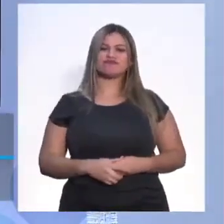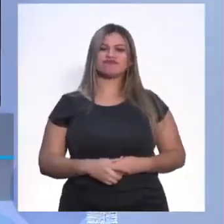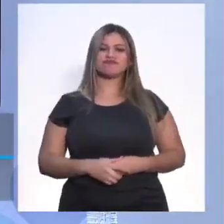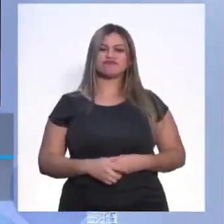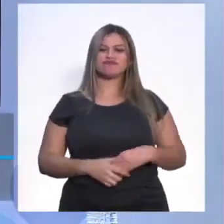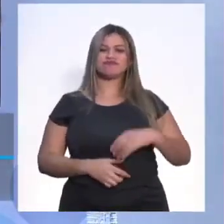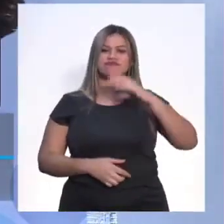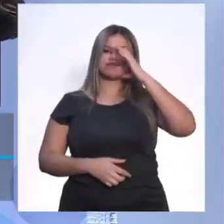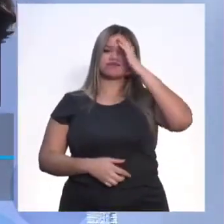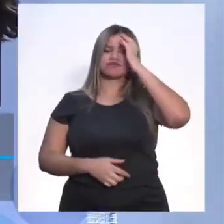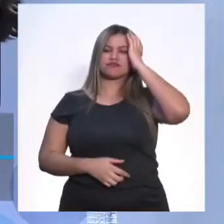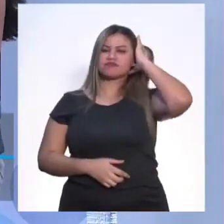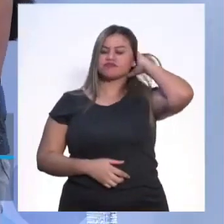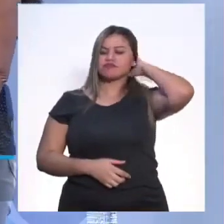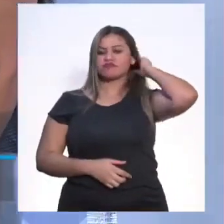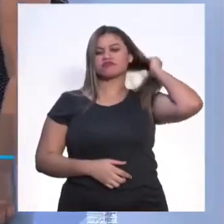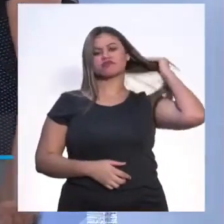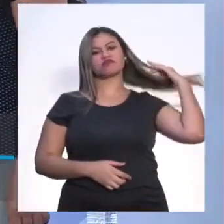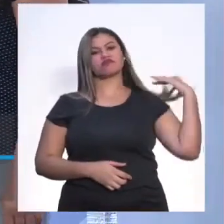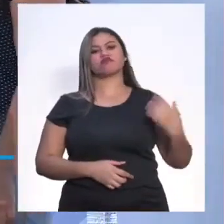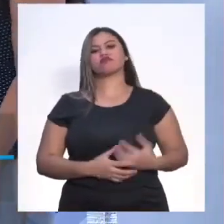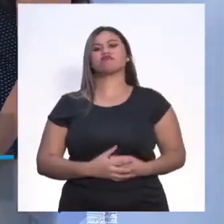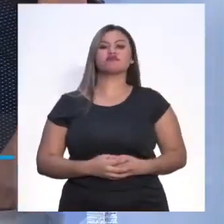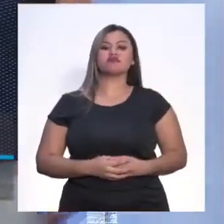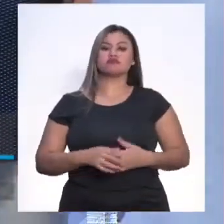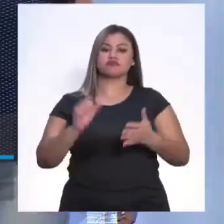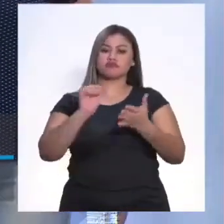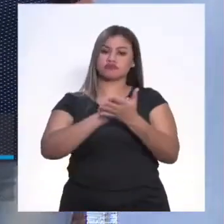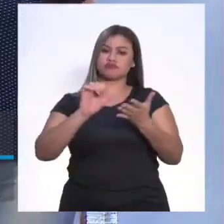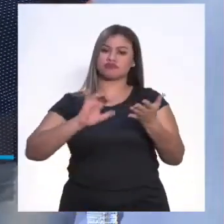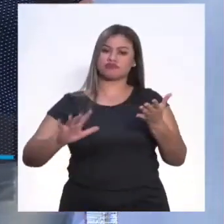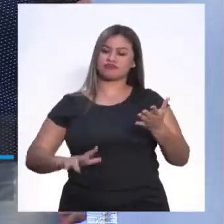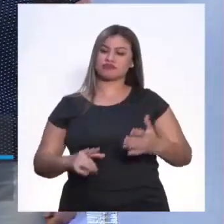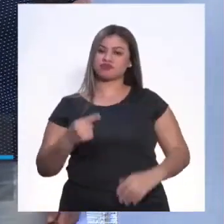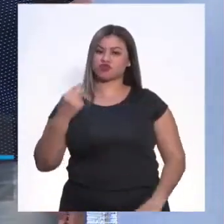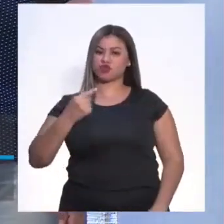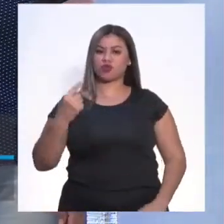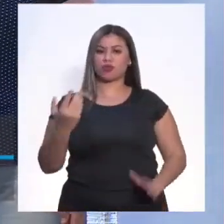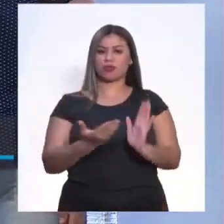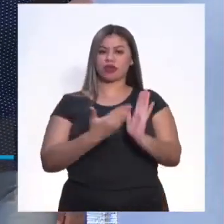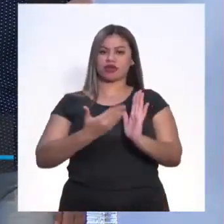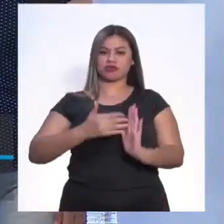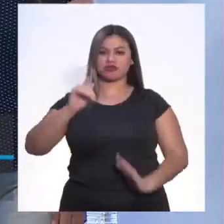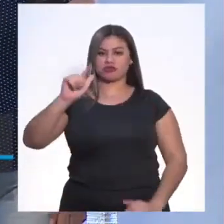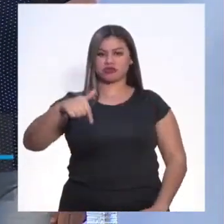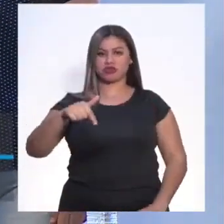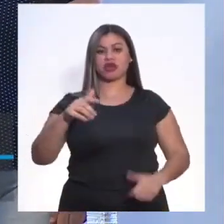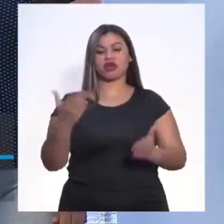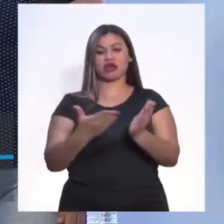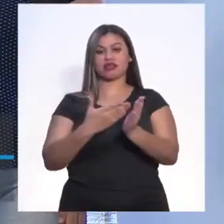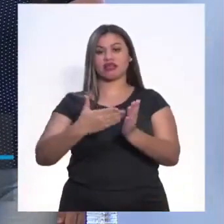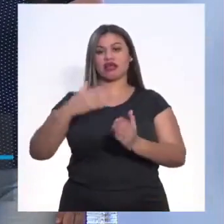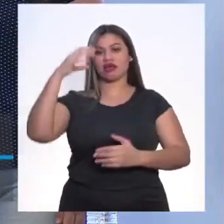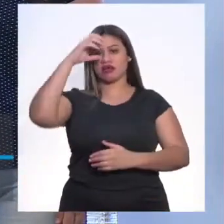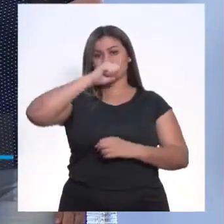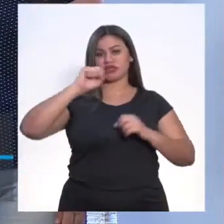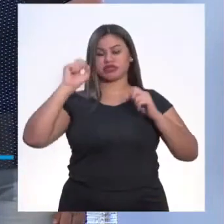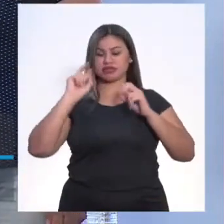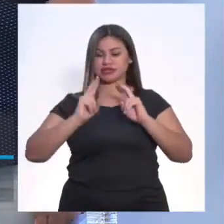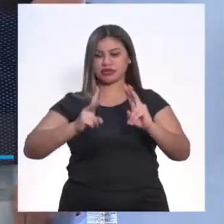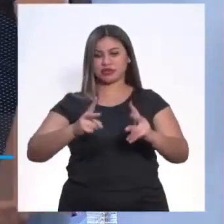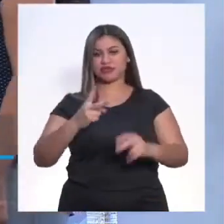Muito bem. Agora, tem a atividade 1 na página 17 do Aprender Sempre, volume